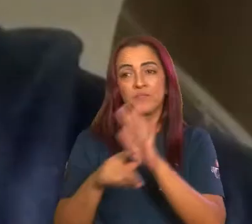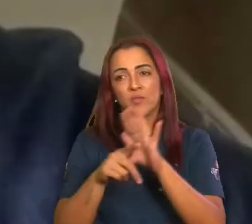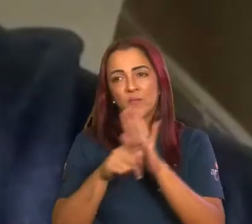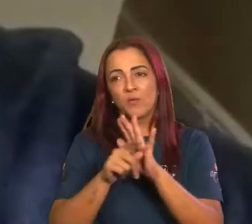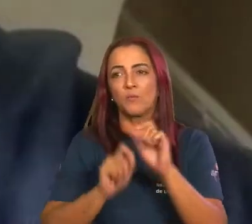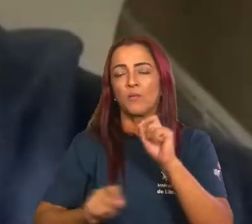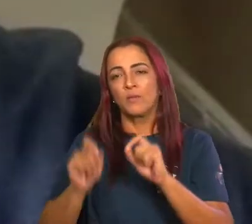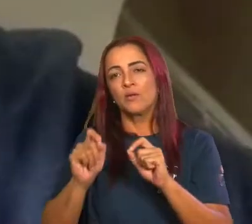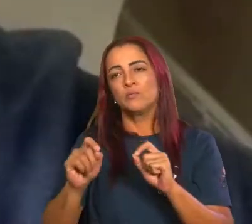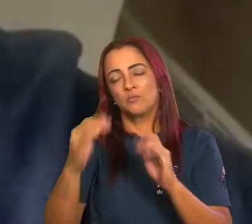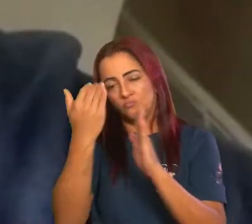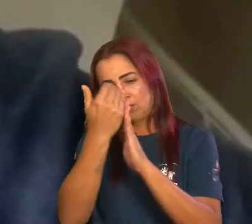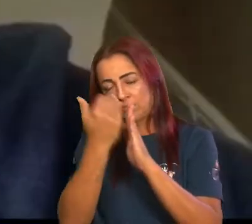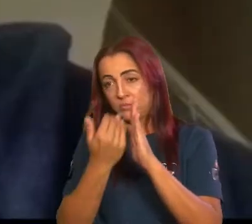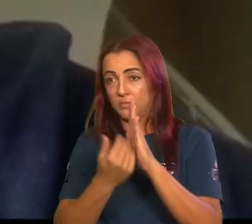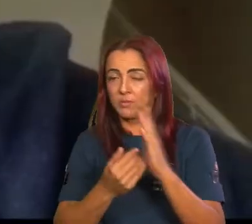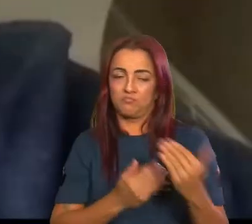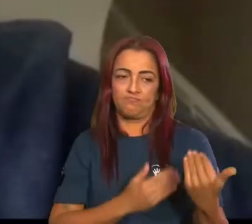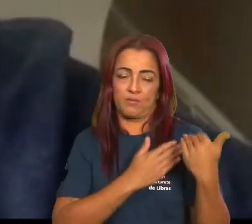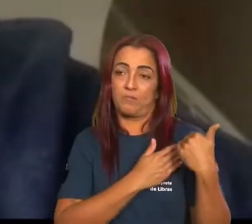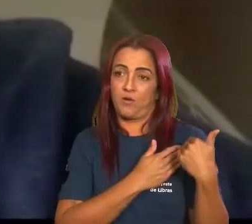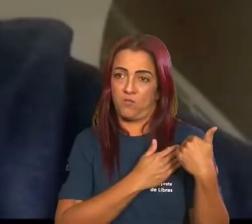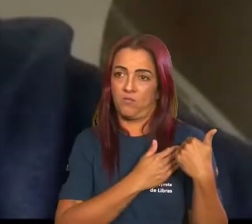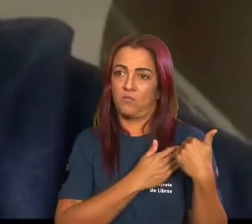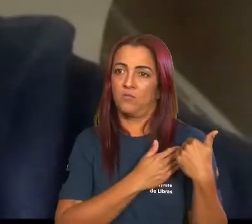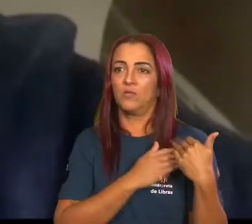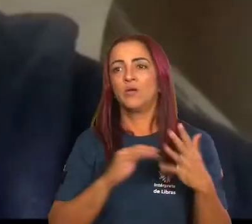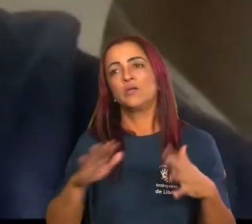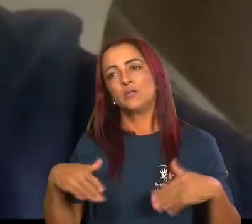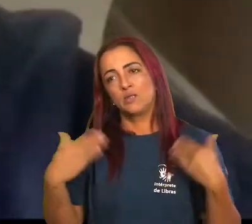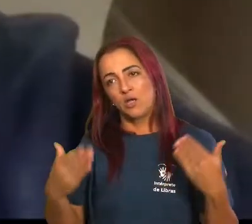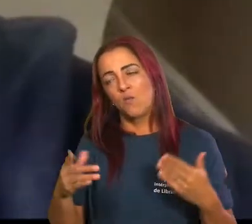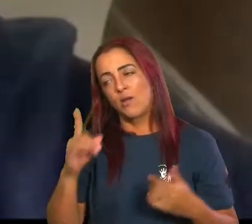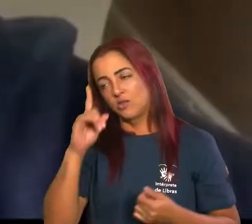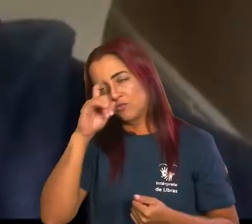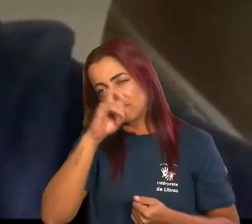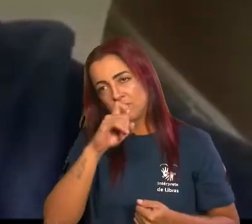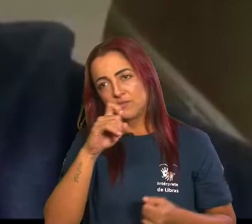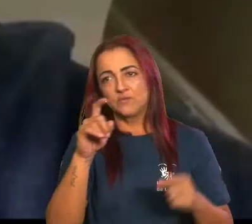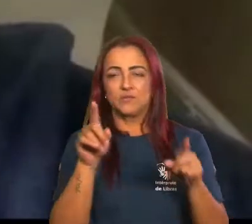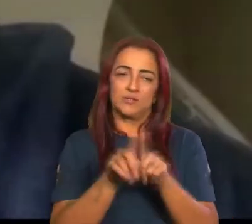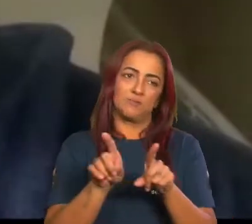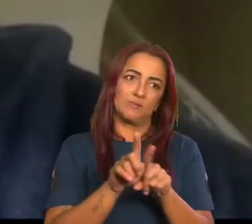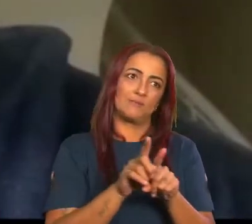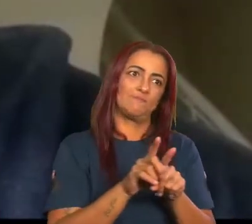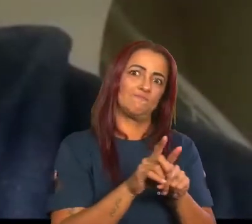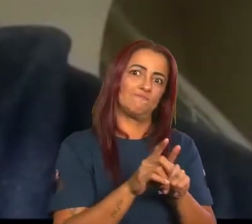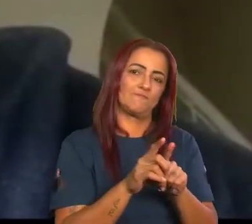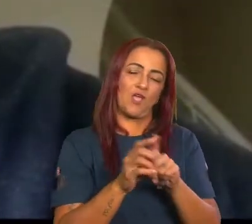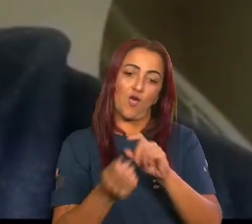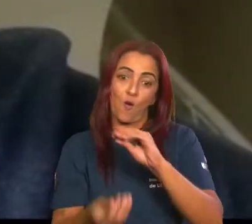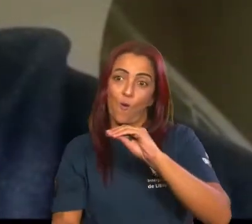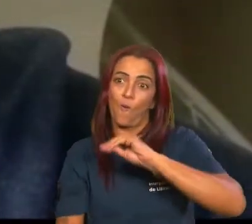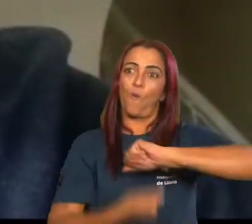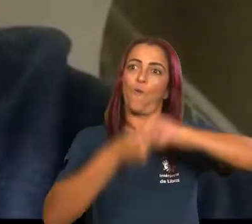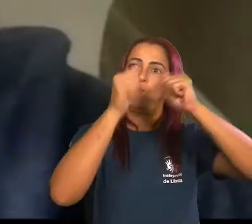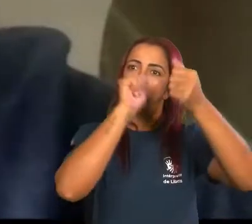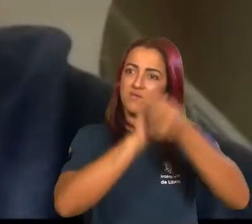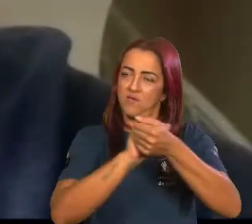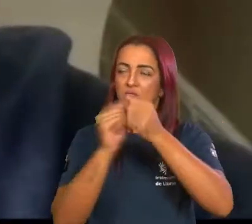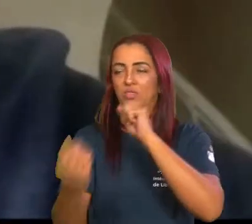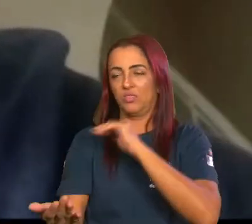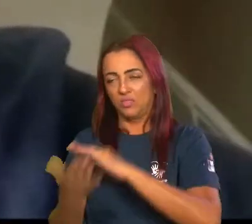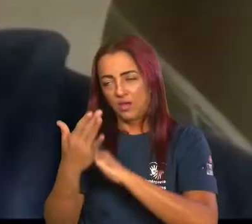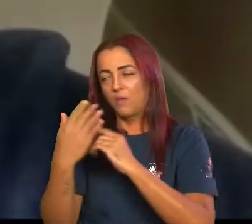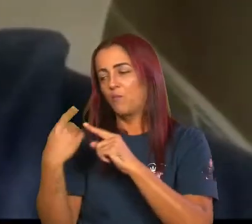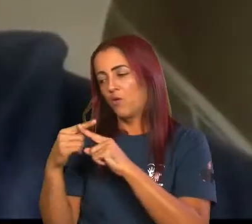está cumprindo o seu papel. Então é difícil, ao mesmo tempo um pouquinho compensador, porque a gente sabe que do outro lado tem